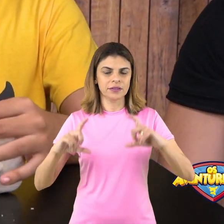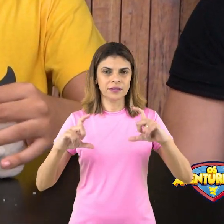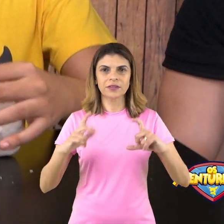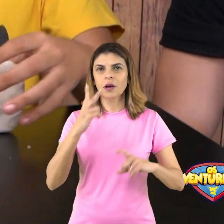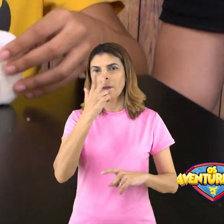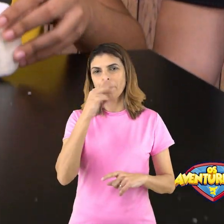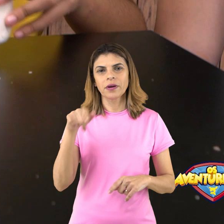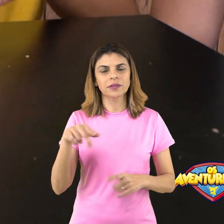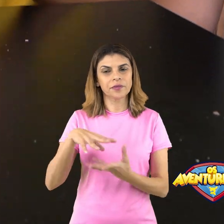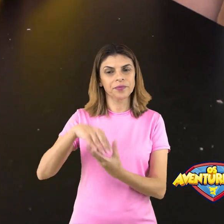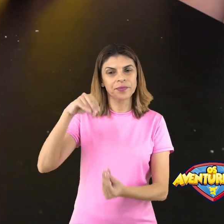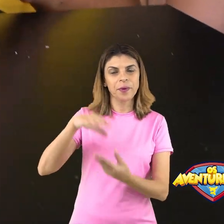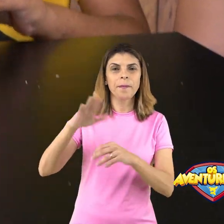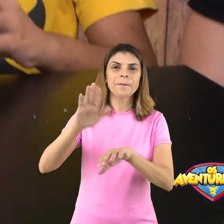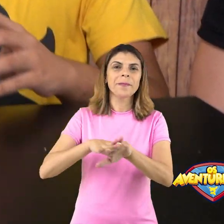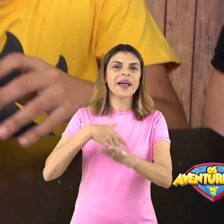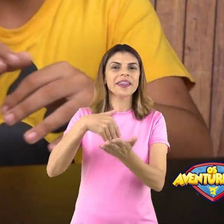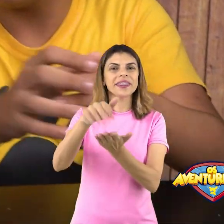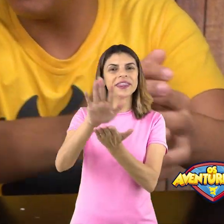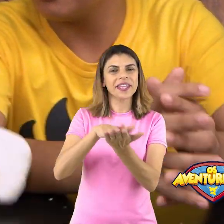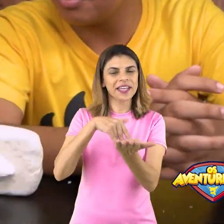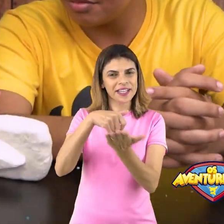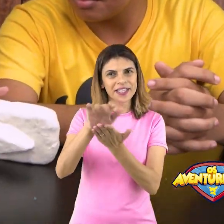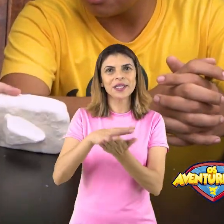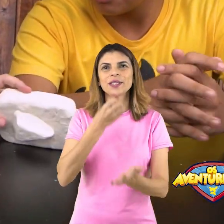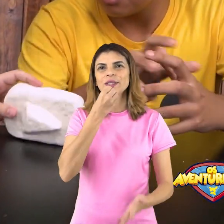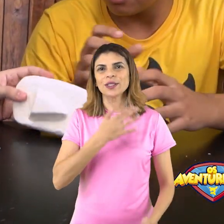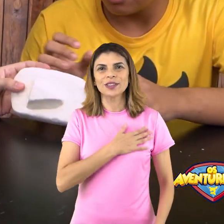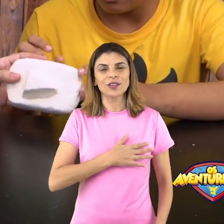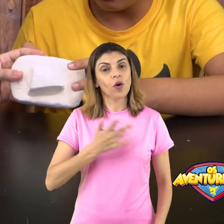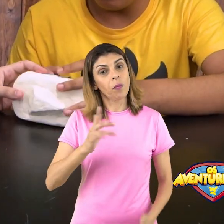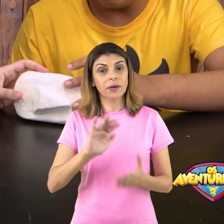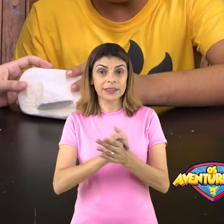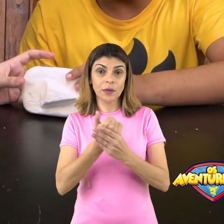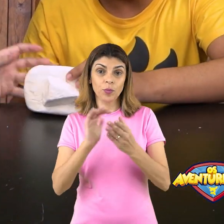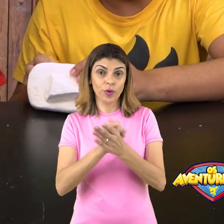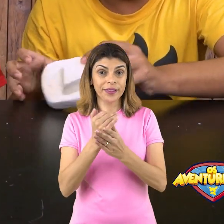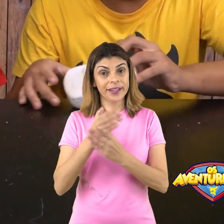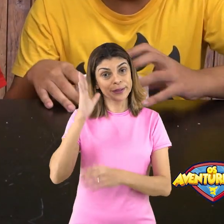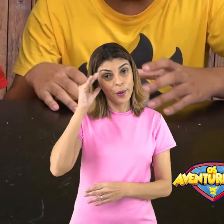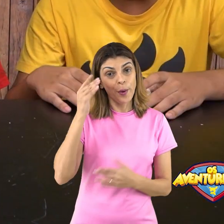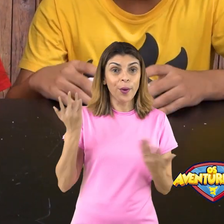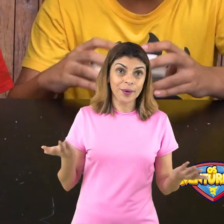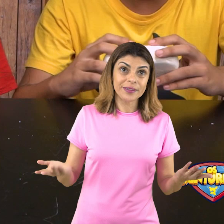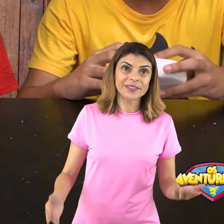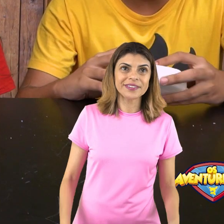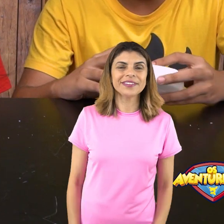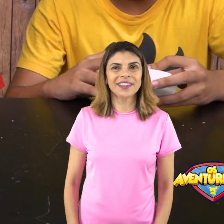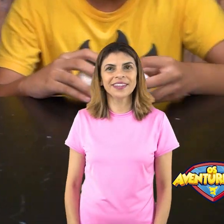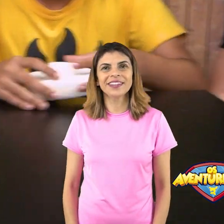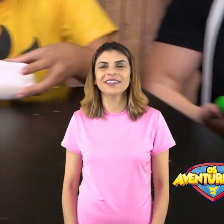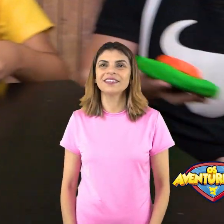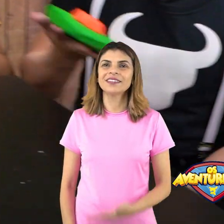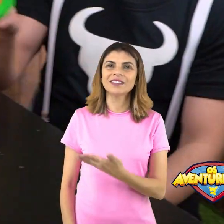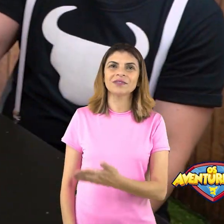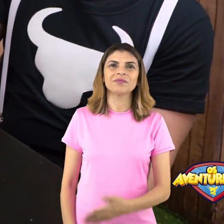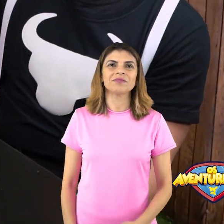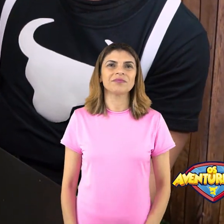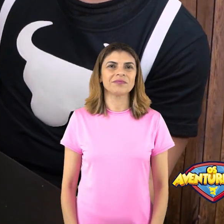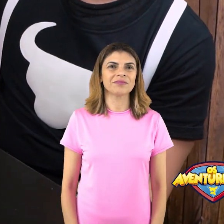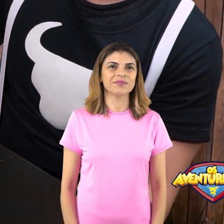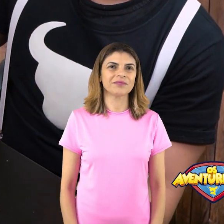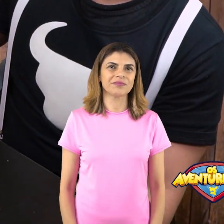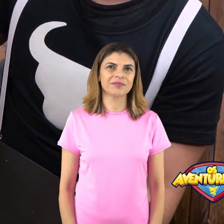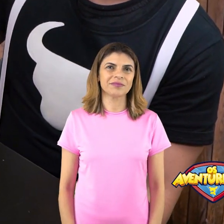parece um pote de manteiga. Verdade. Gostei. Ou um sabonete de coco. Ó. Cadê o seu? Cadê o seu, aventureiro